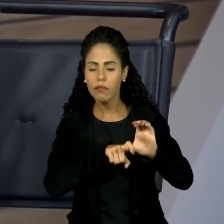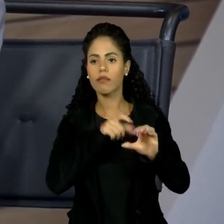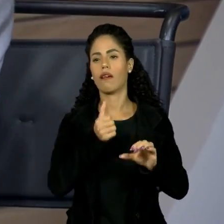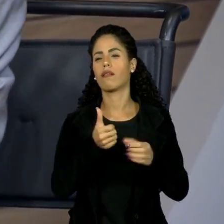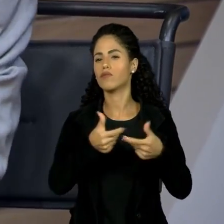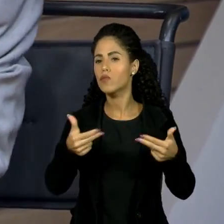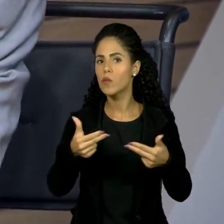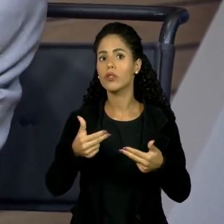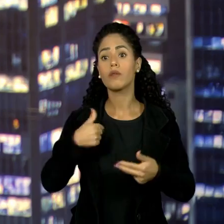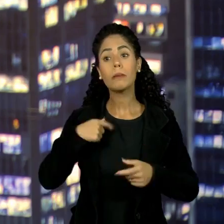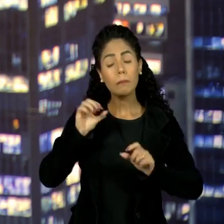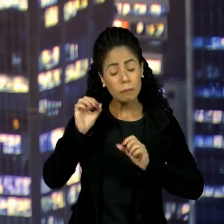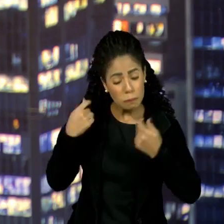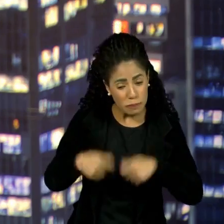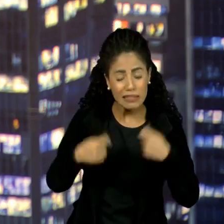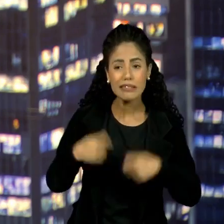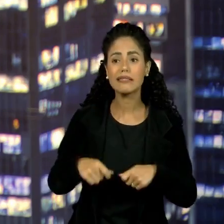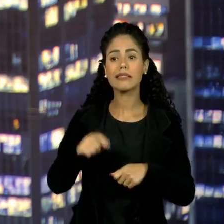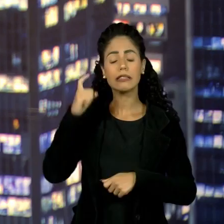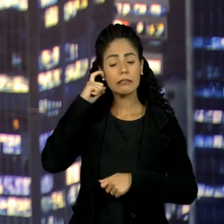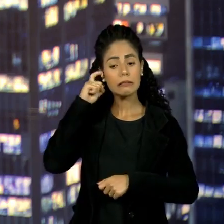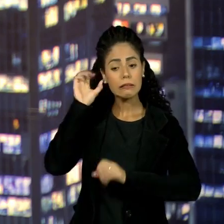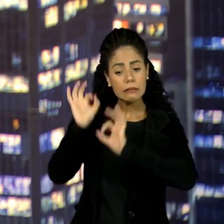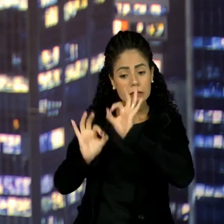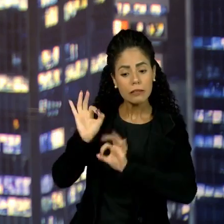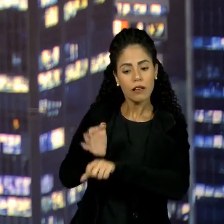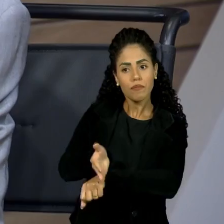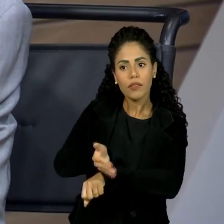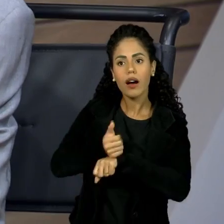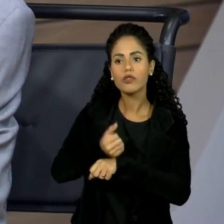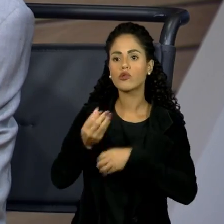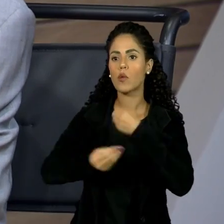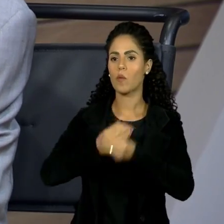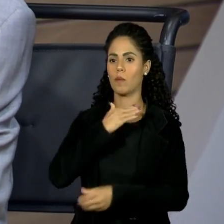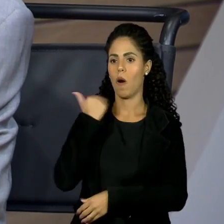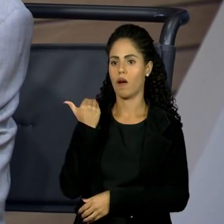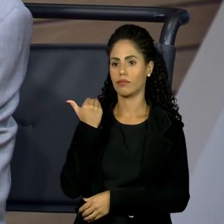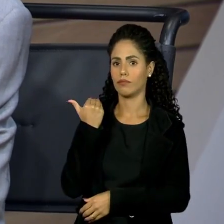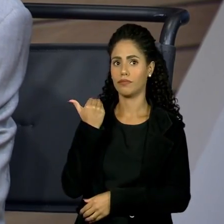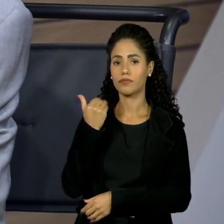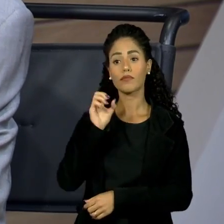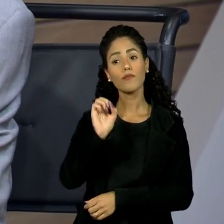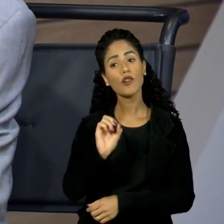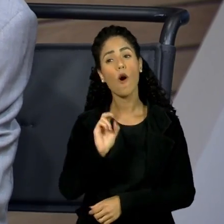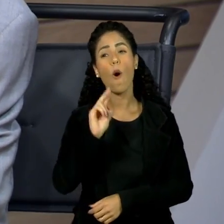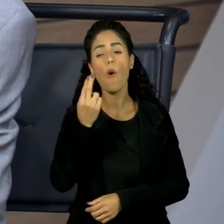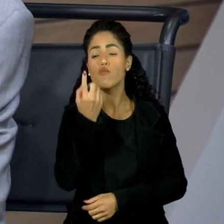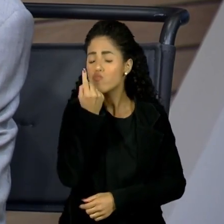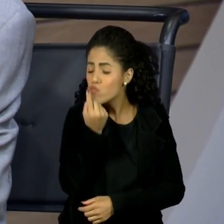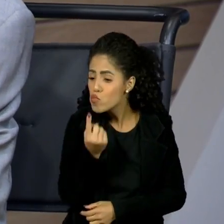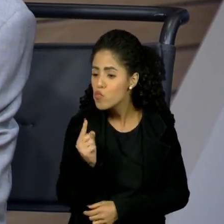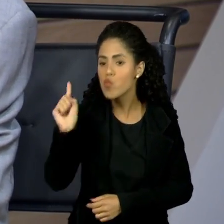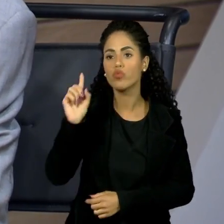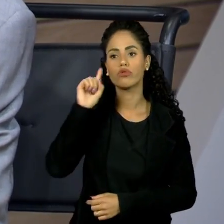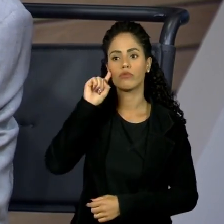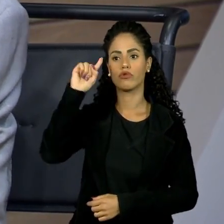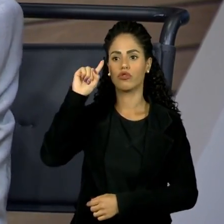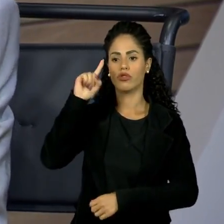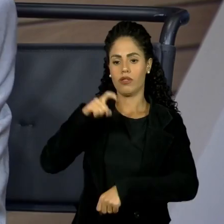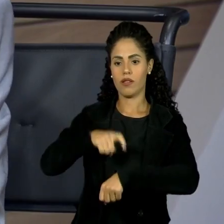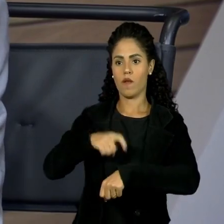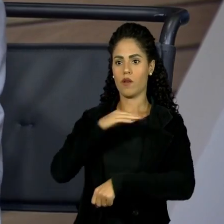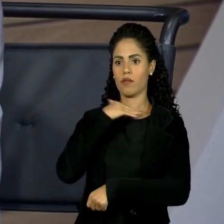preparar para essa etapa última da vida. Ou então, aquele último dia, que é o dia da sua morte,